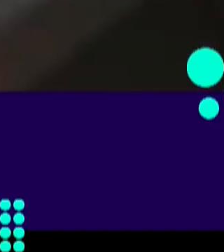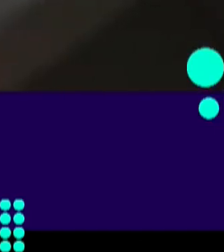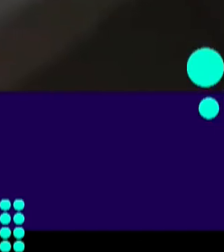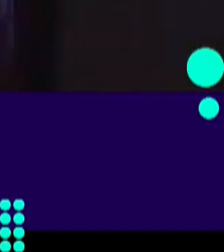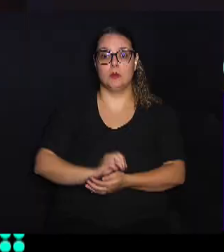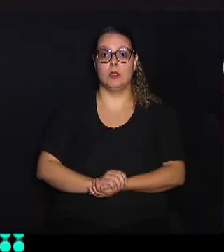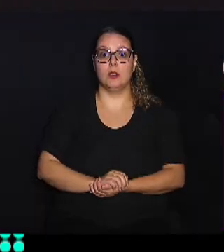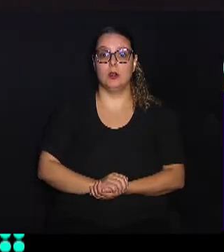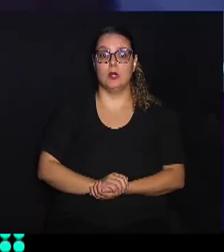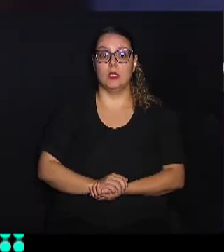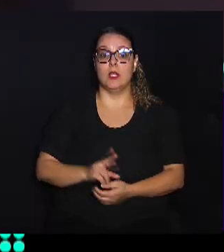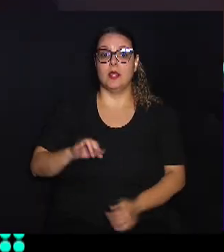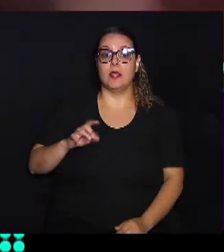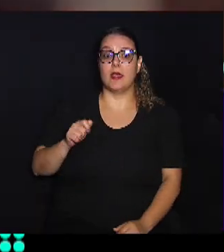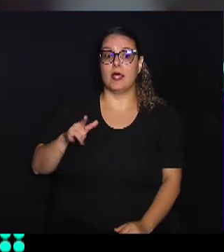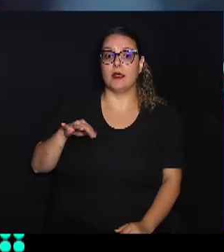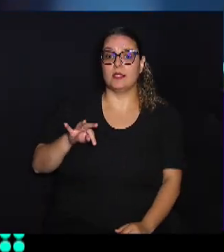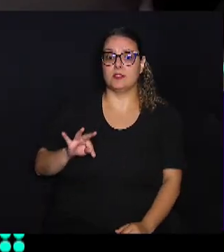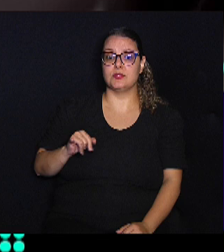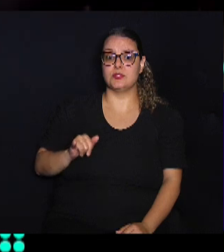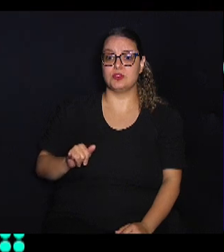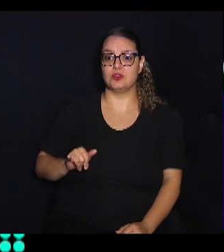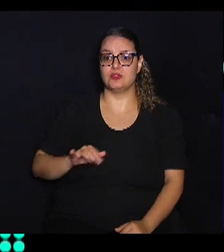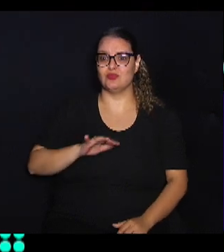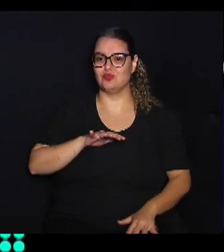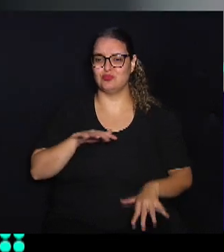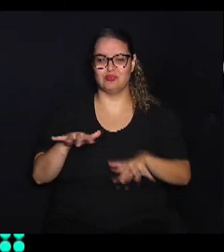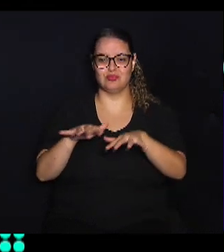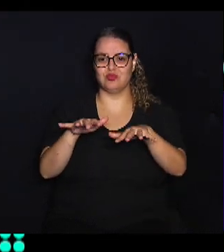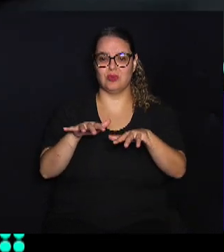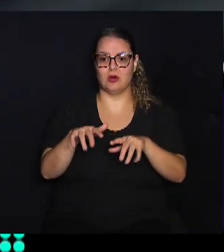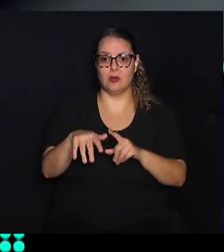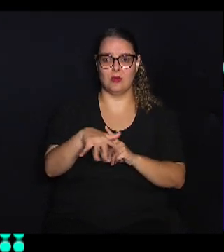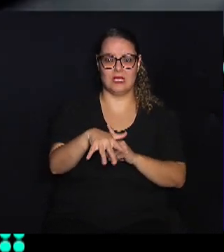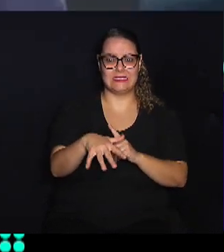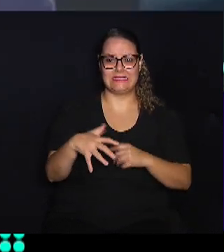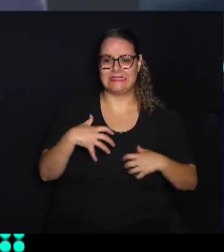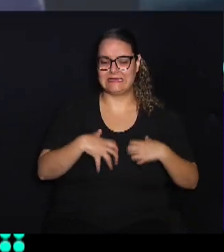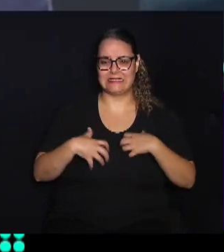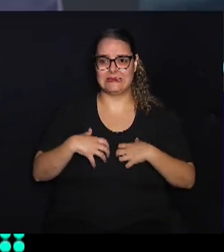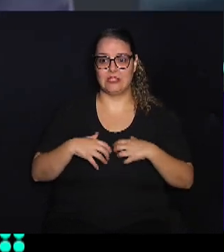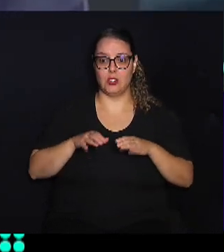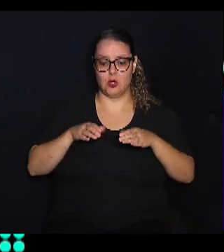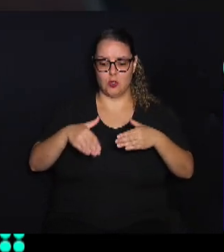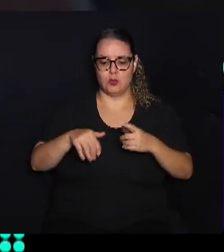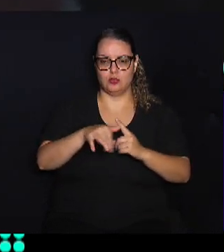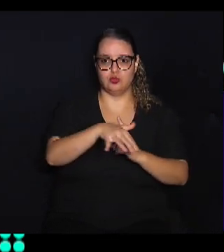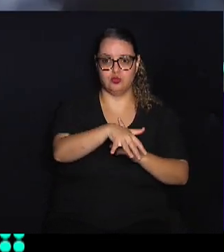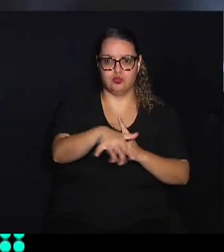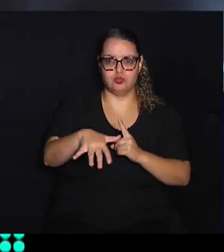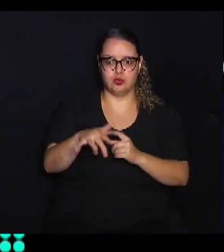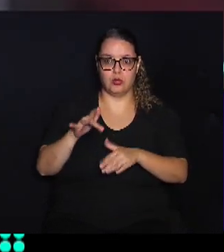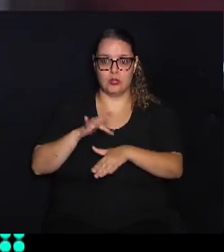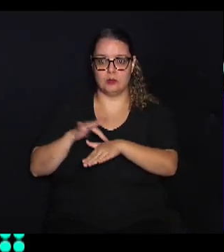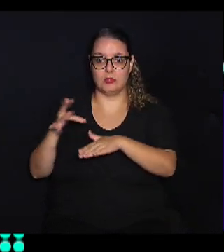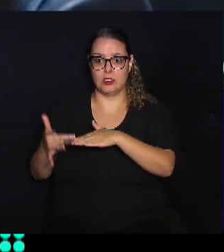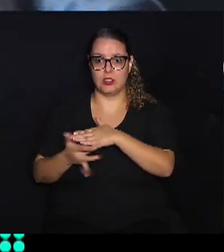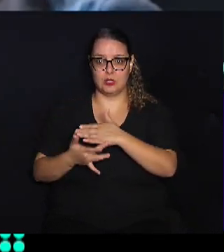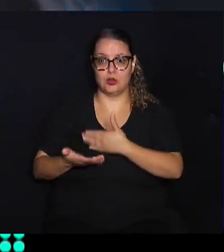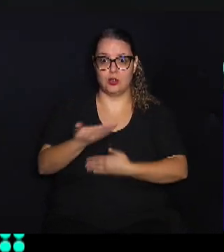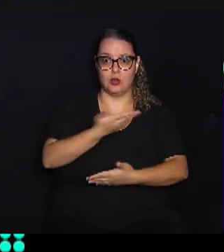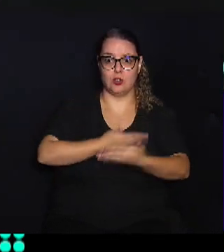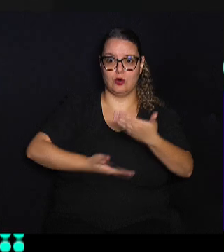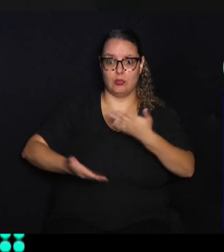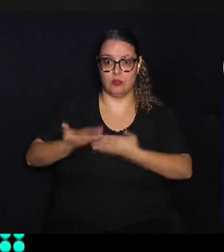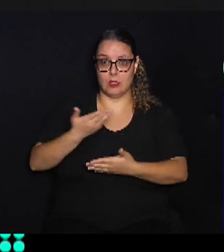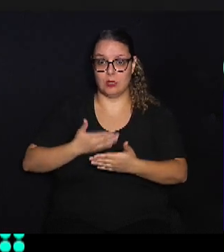Reality de horror. Influencer em Pânico. Um grupo de influenciadores de mídia social compartilhando